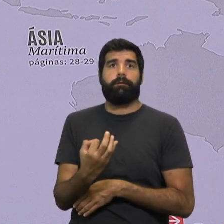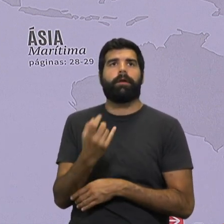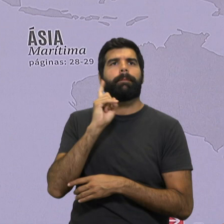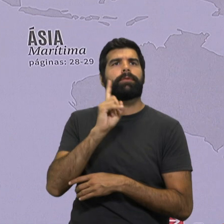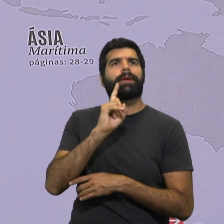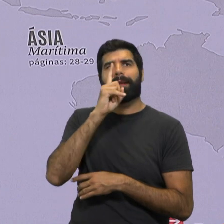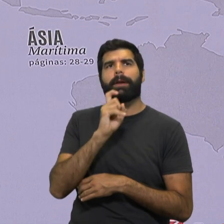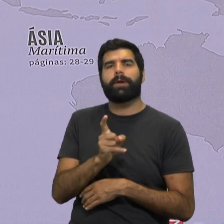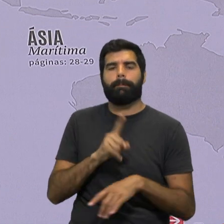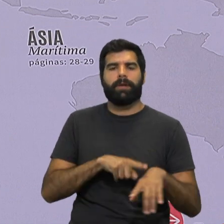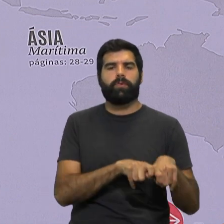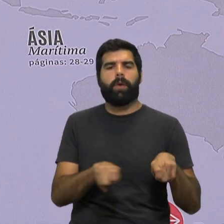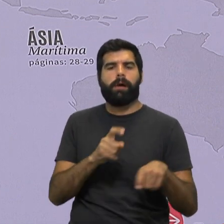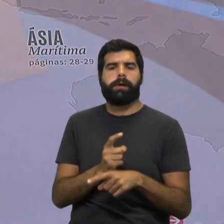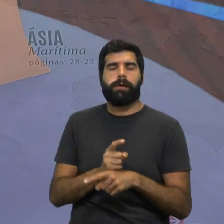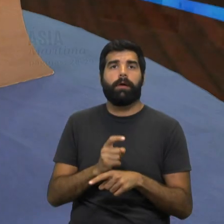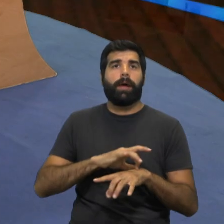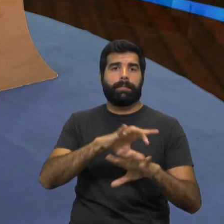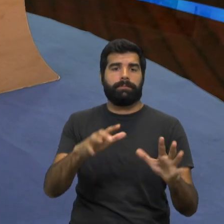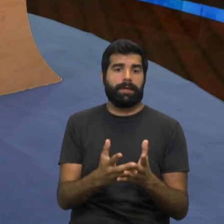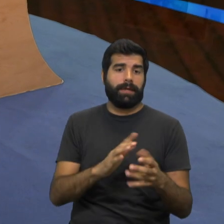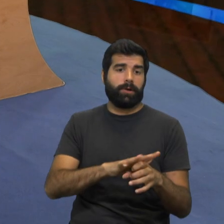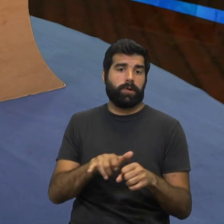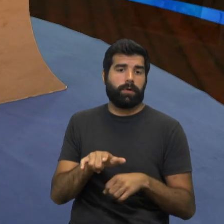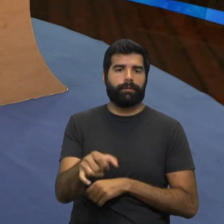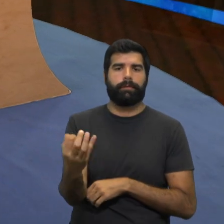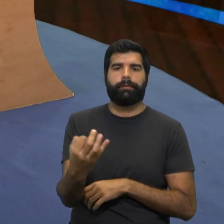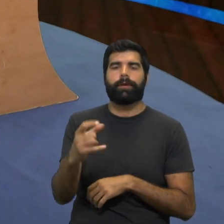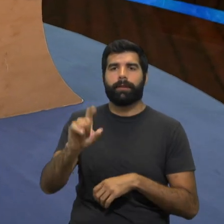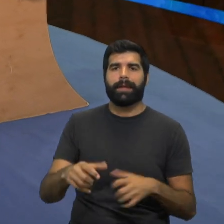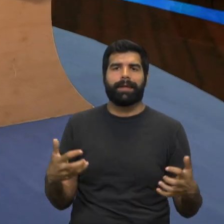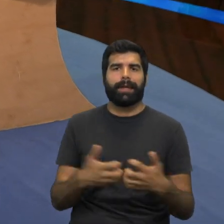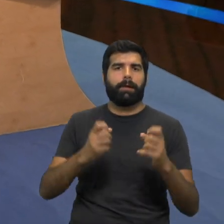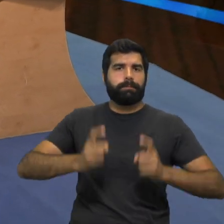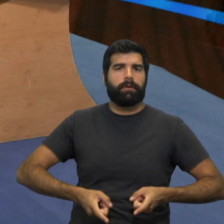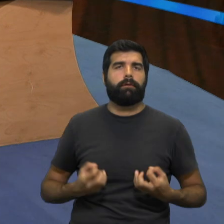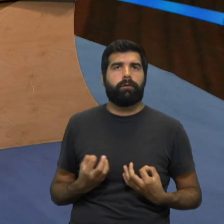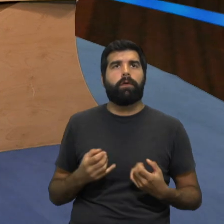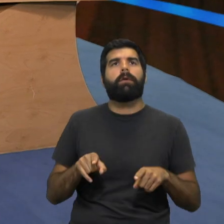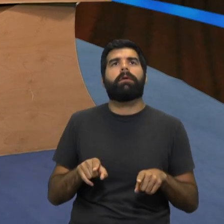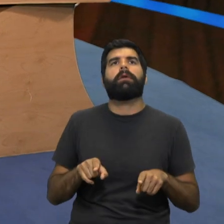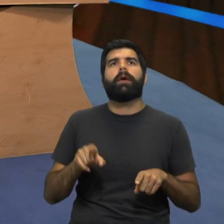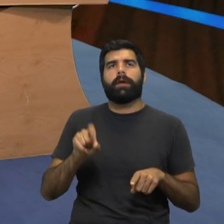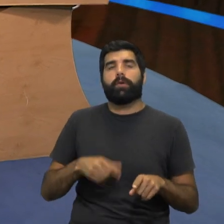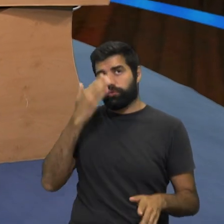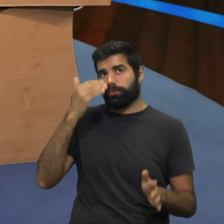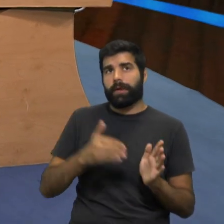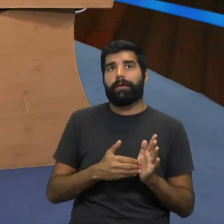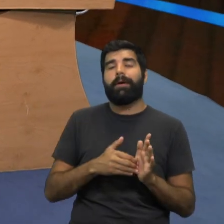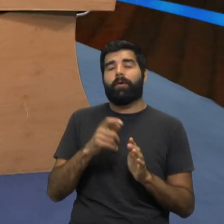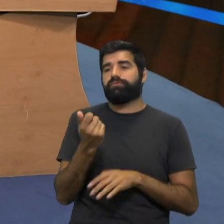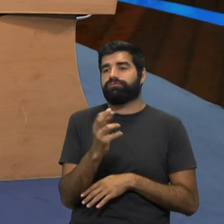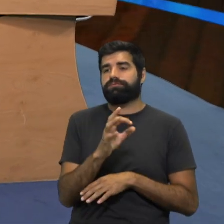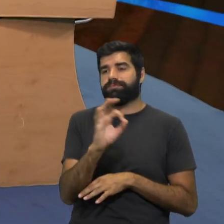neste período houve também a pandemia da Covid, houve o início da guerra, como consequência a